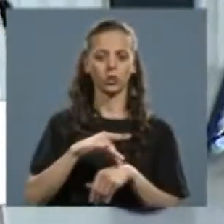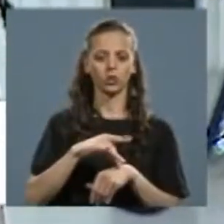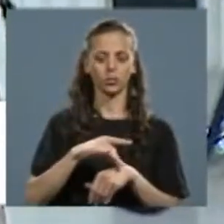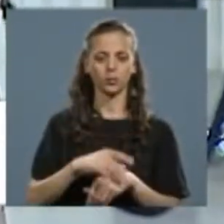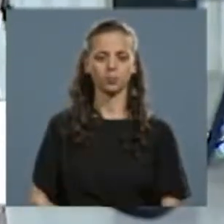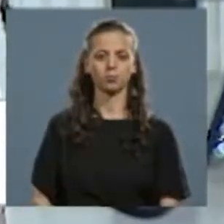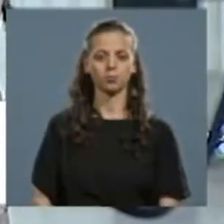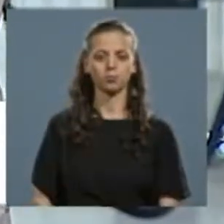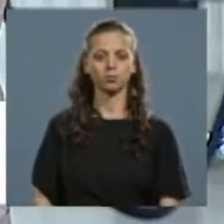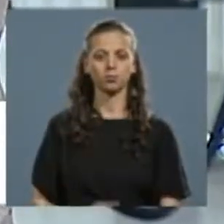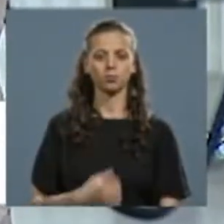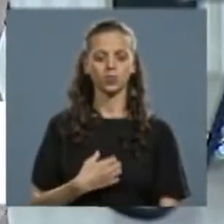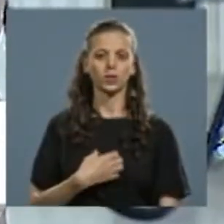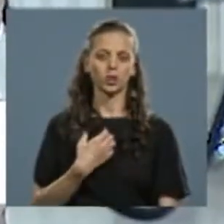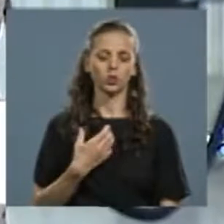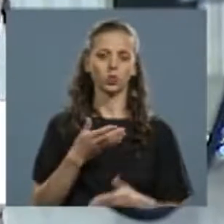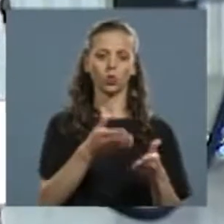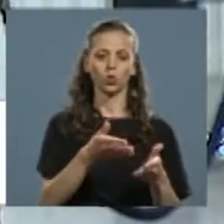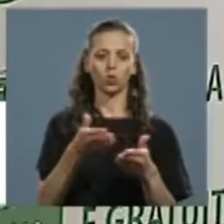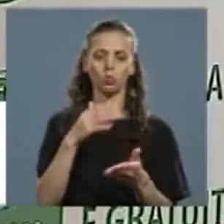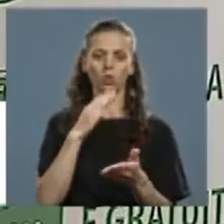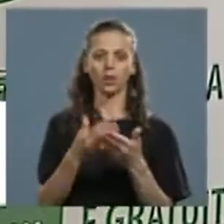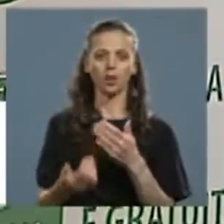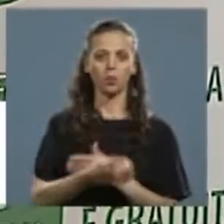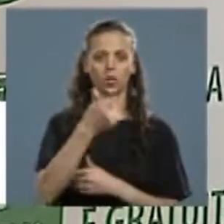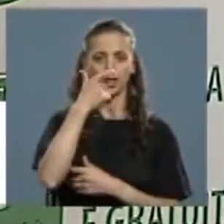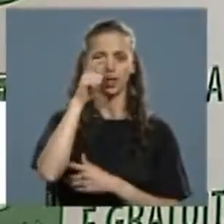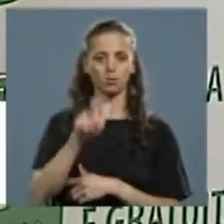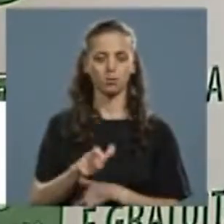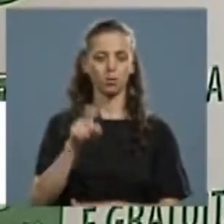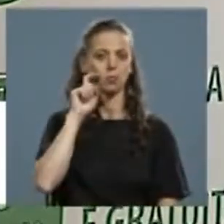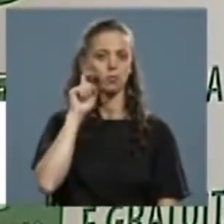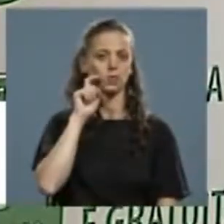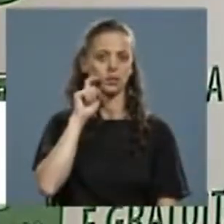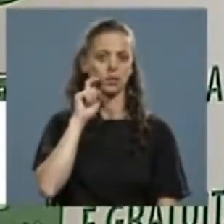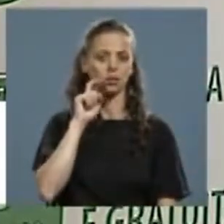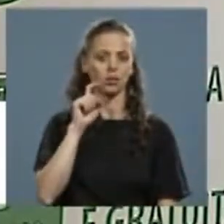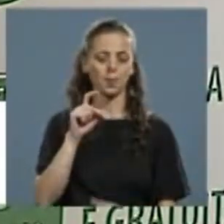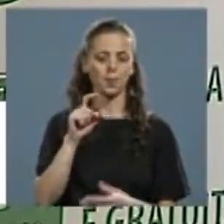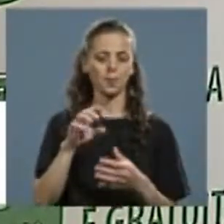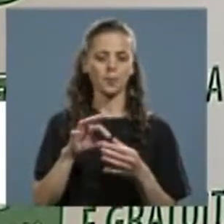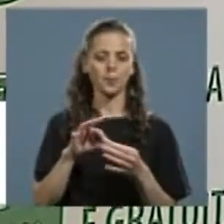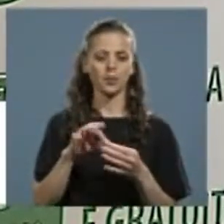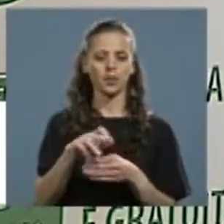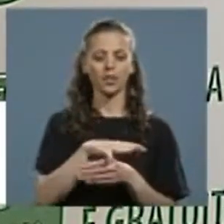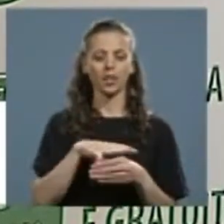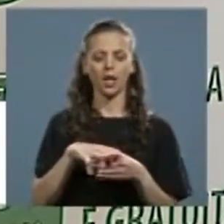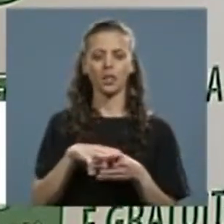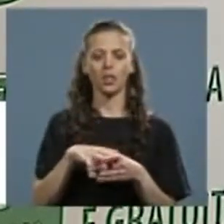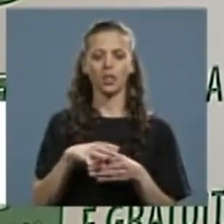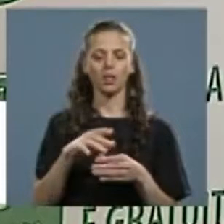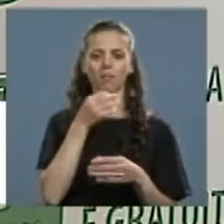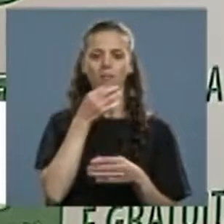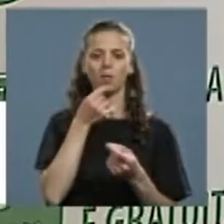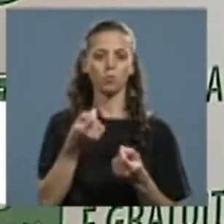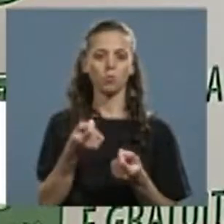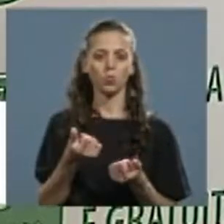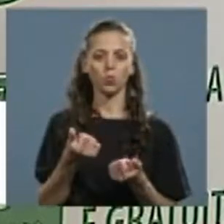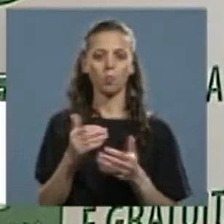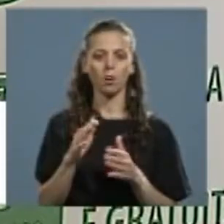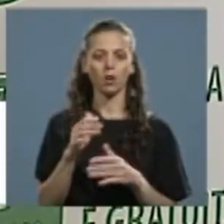sinto o contributo, por exemplo, que dei na melhoria das pessoas em termos da prevenção das úlceras por pressão. É uma área das feridas que se fala pouco,